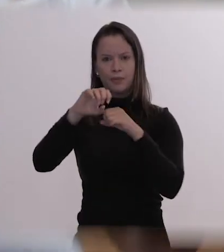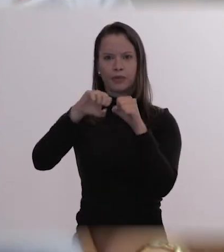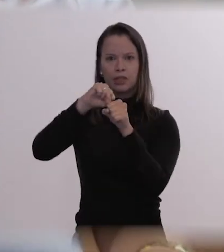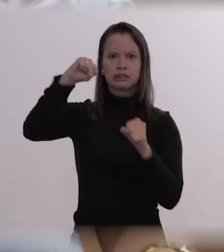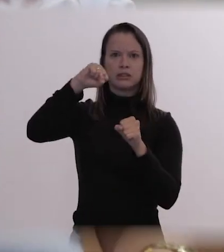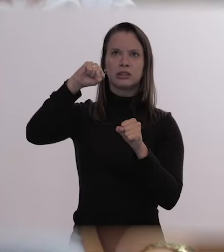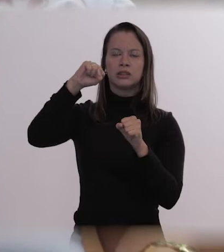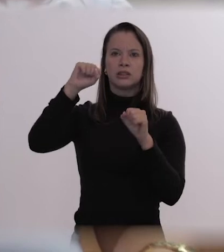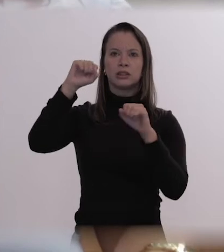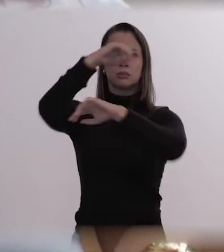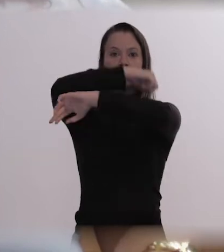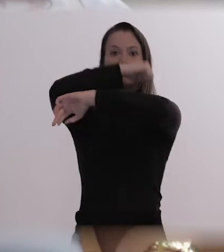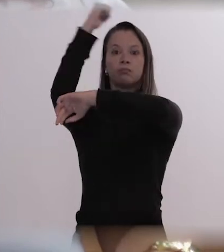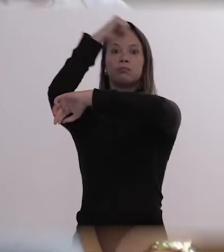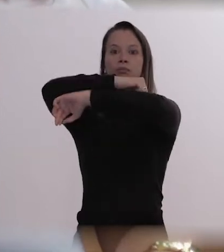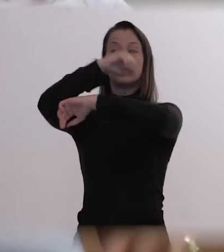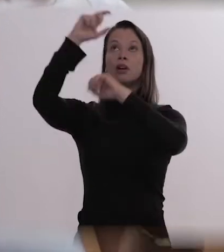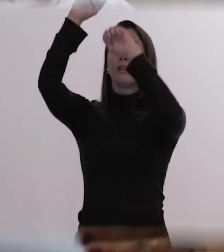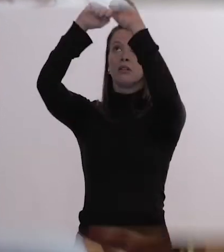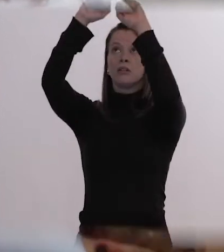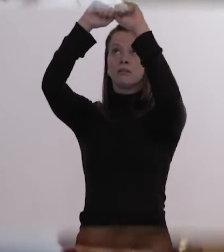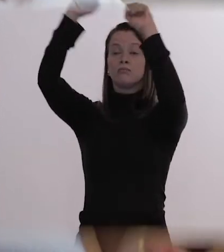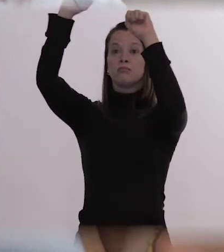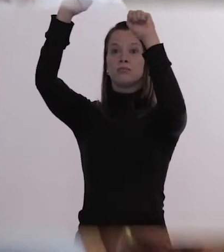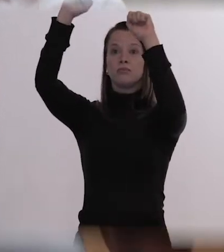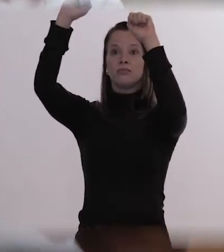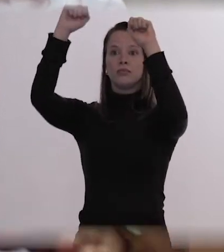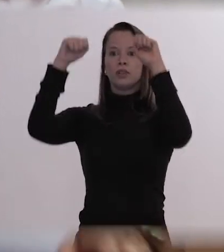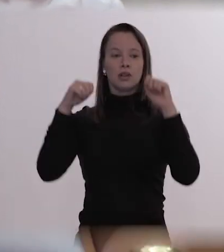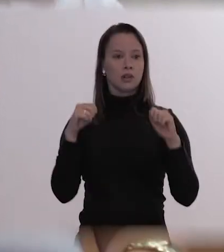pendurei na janela alta. E